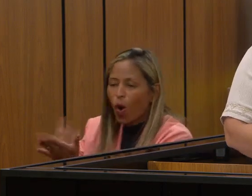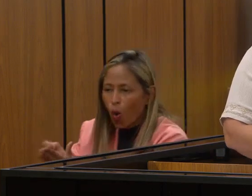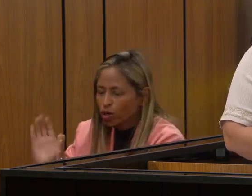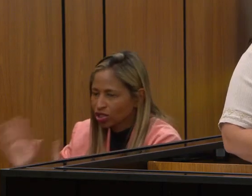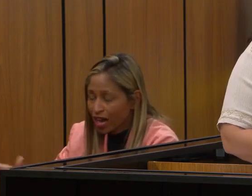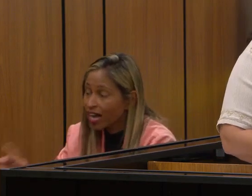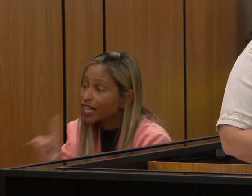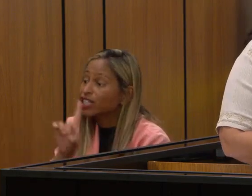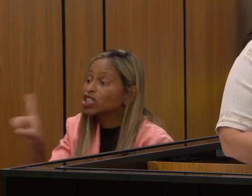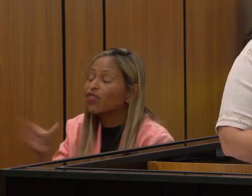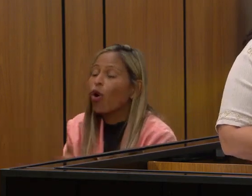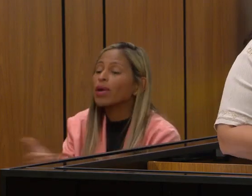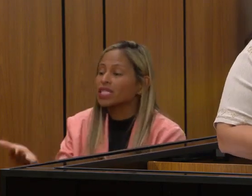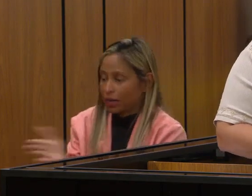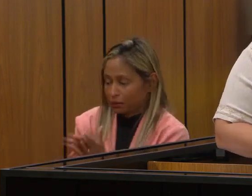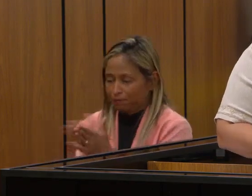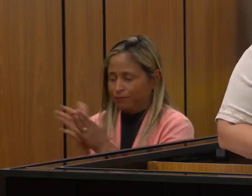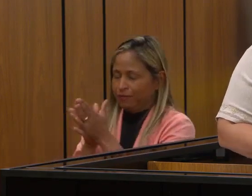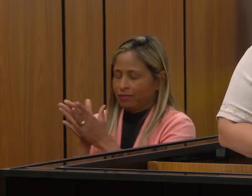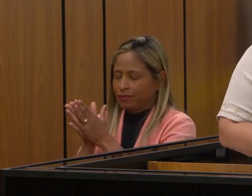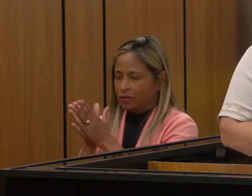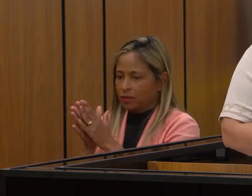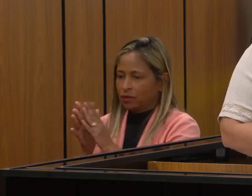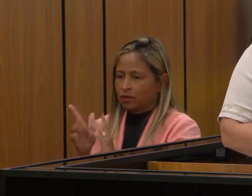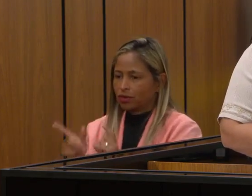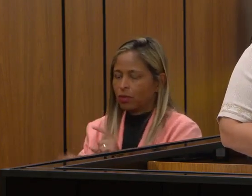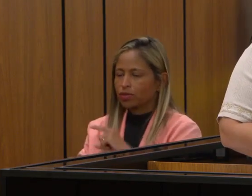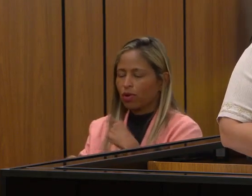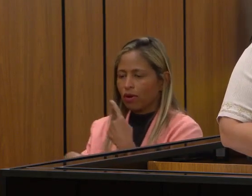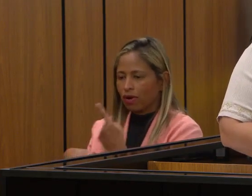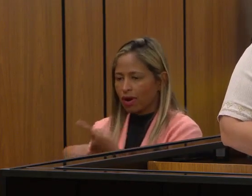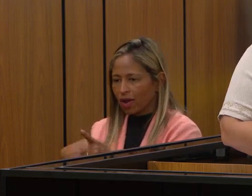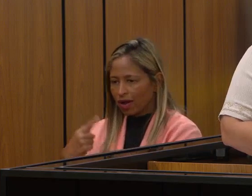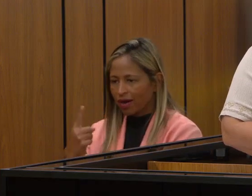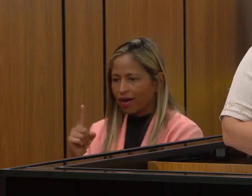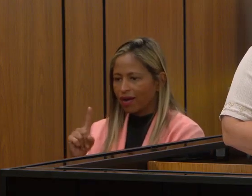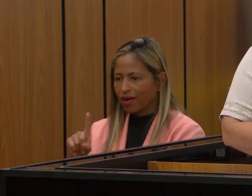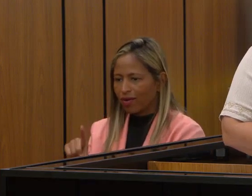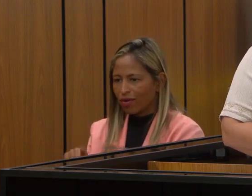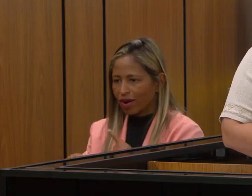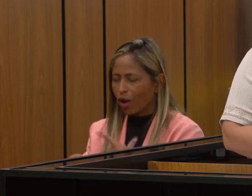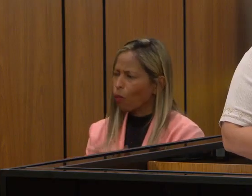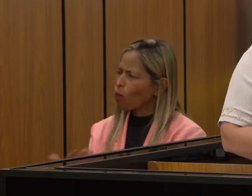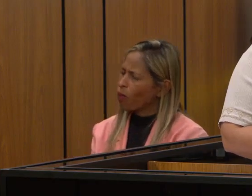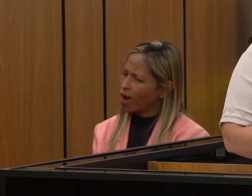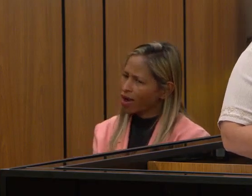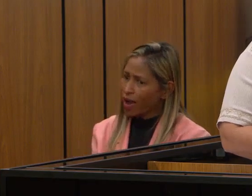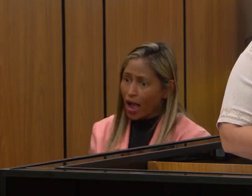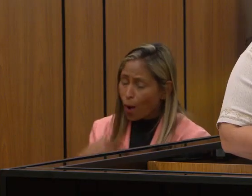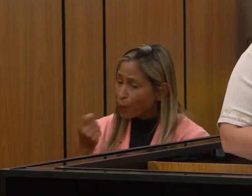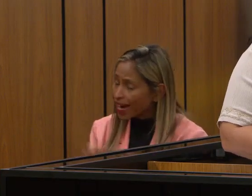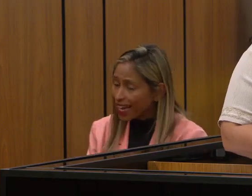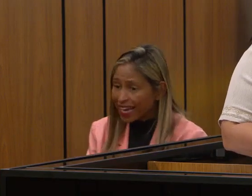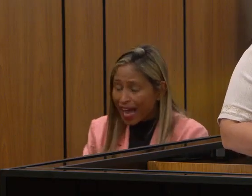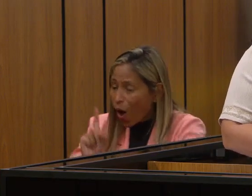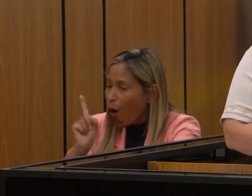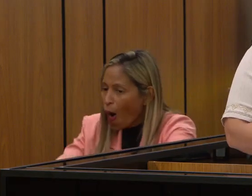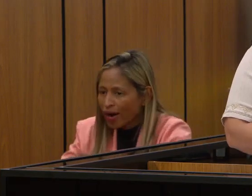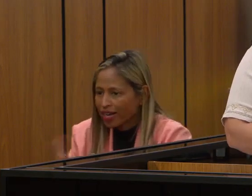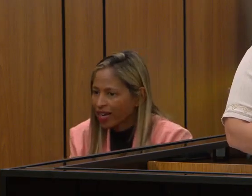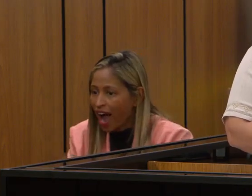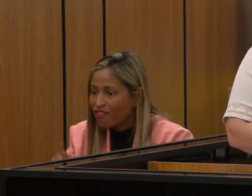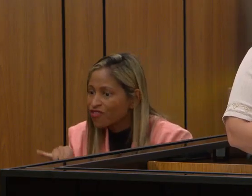aí já começou a enrolar aí eu peguei e falei assim oi gente mas paguei um negócio à vista